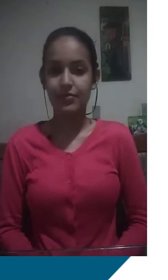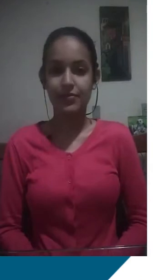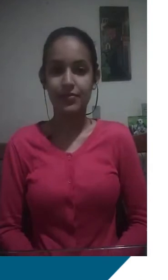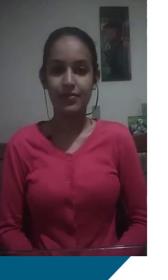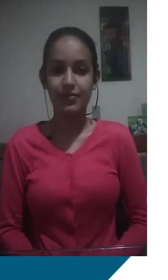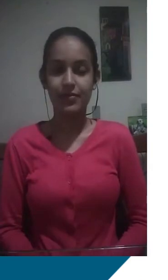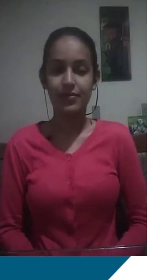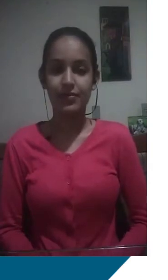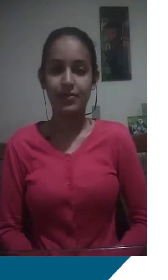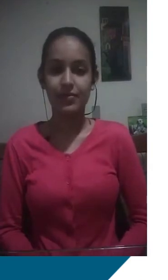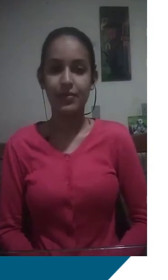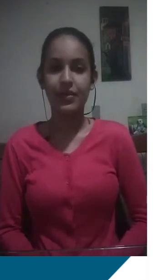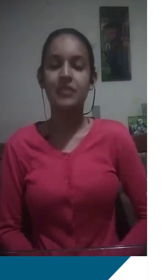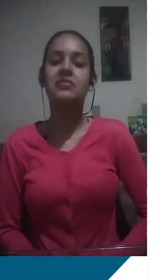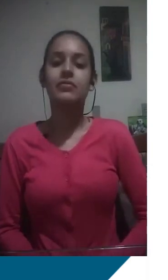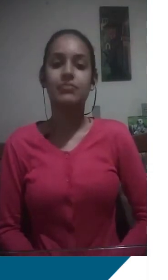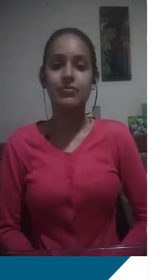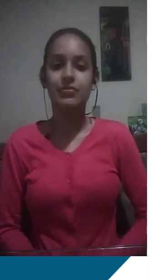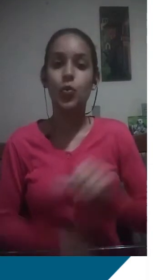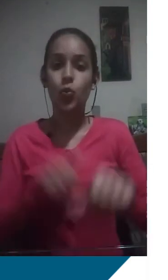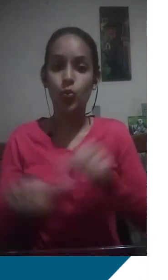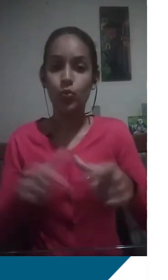de A0. Né?